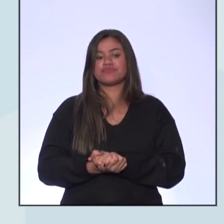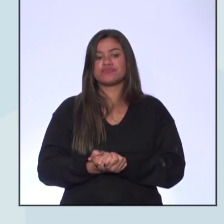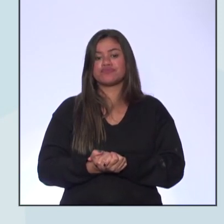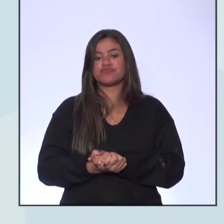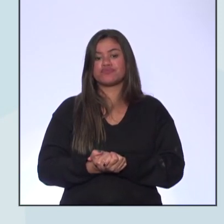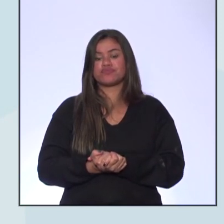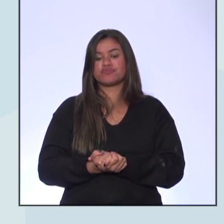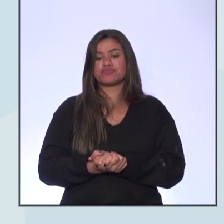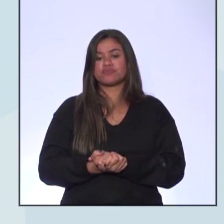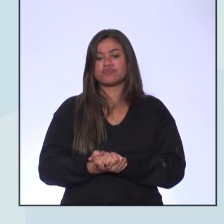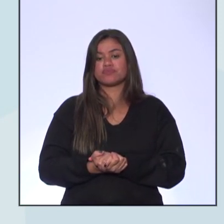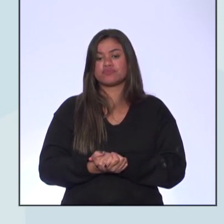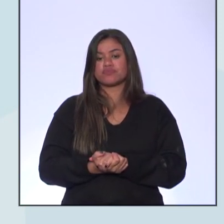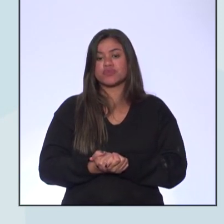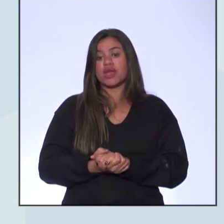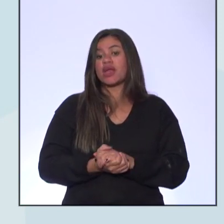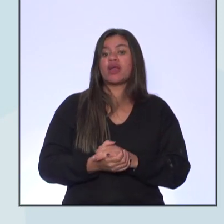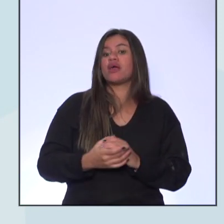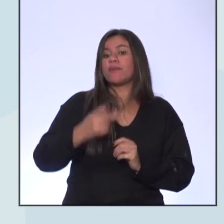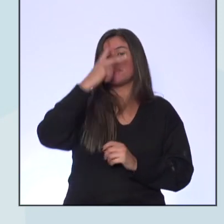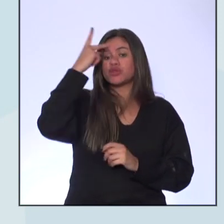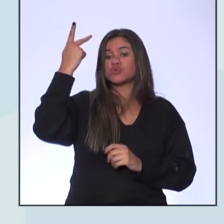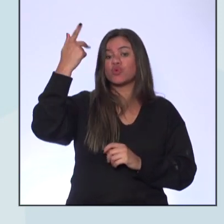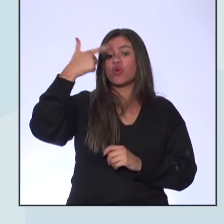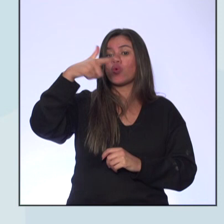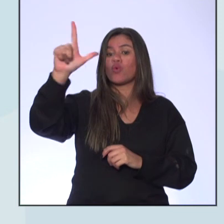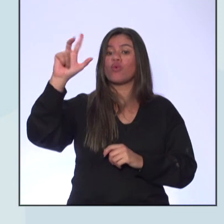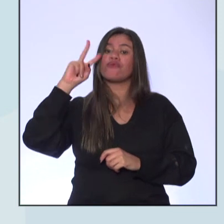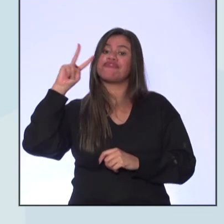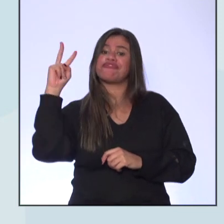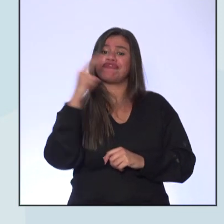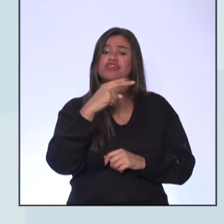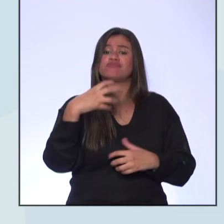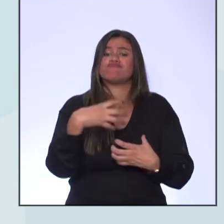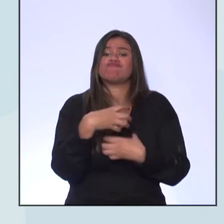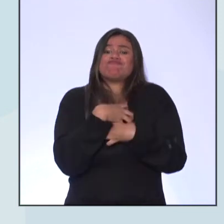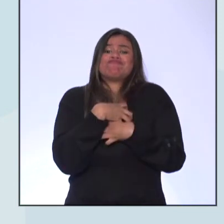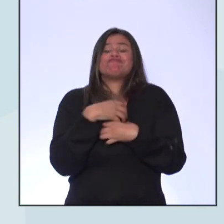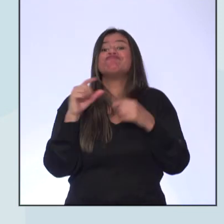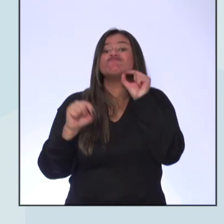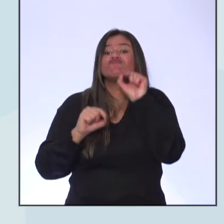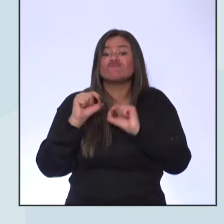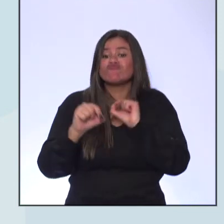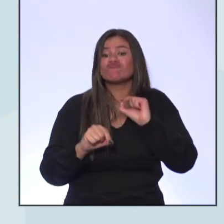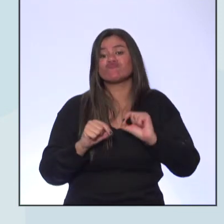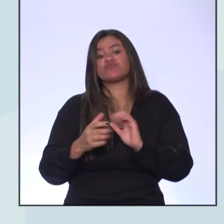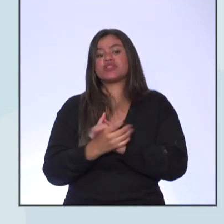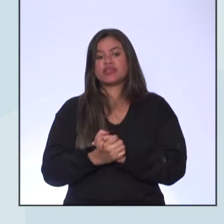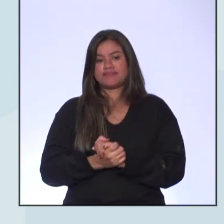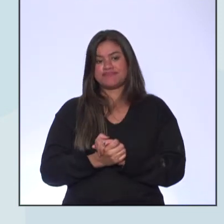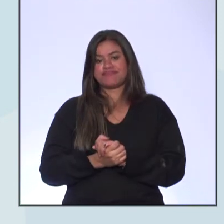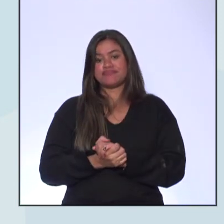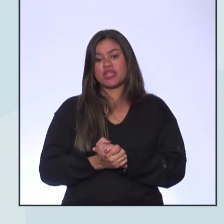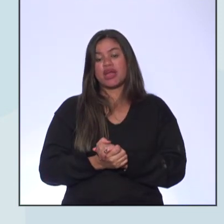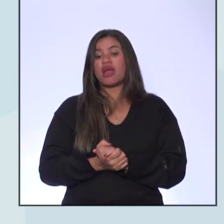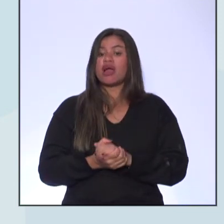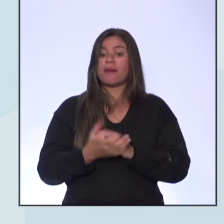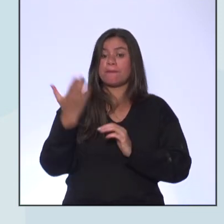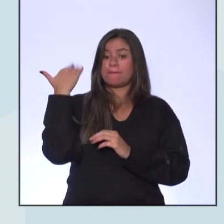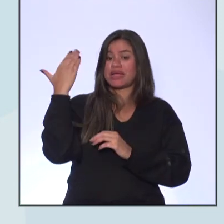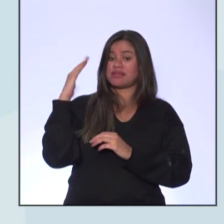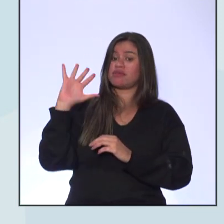vocês acham que a outra pessoa se sentiu diante desse confronto? Hoje, qual a sua opinião sobre